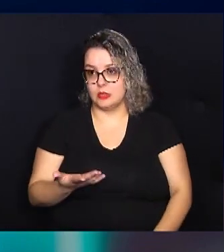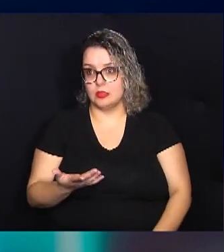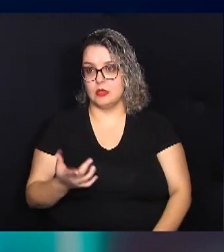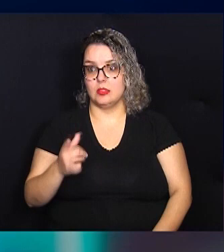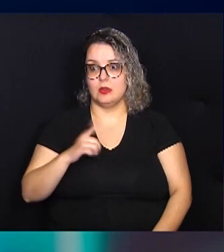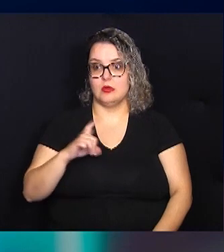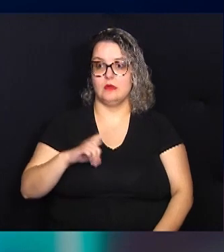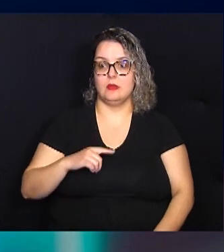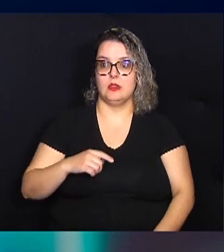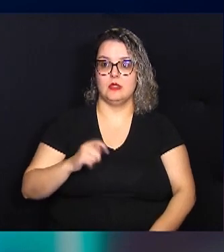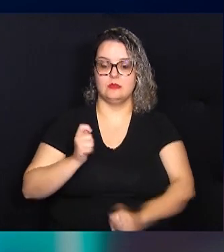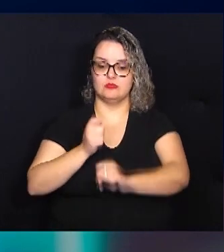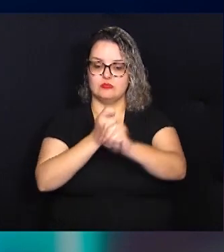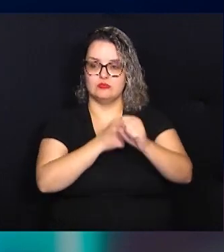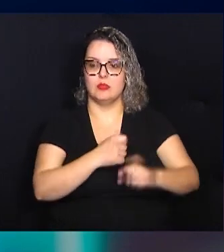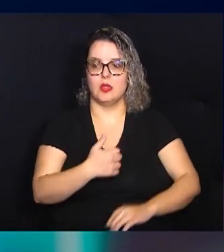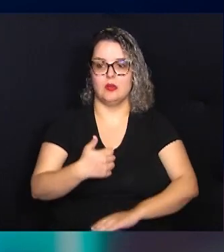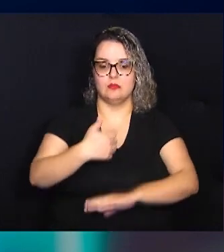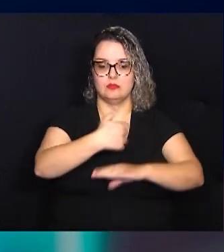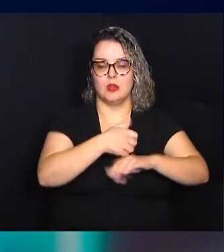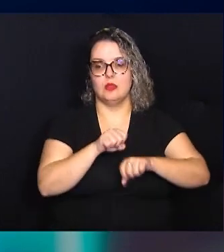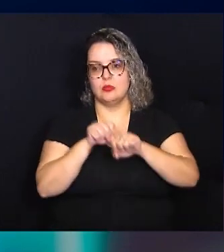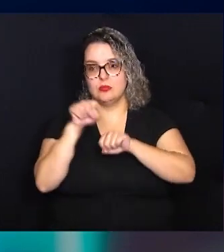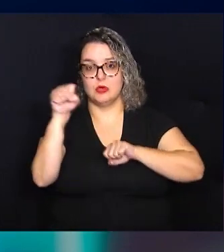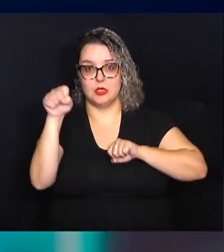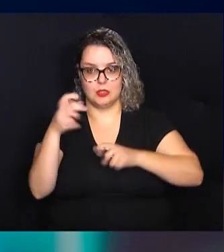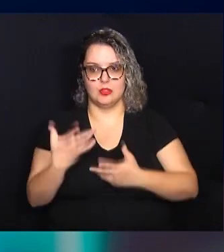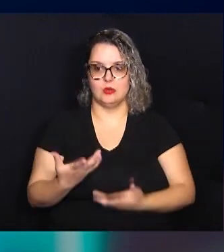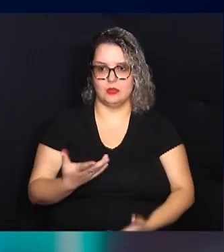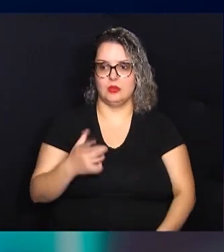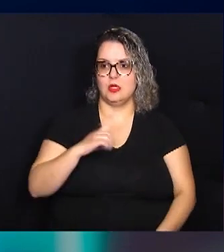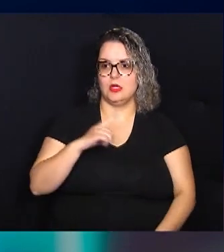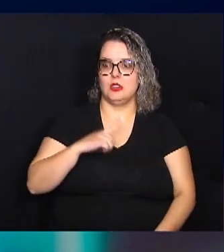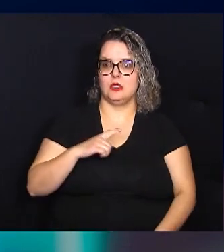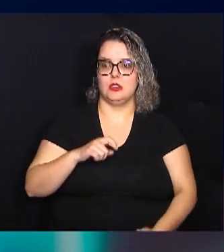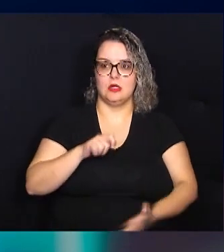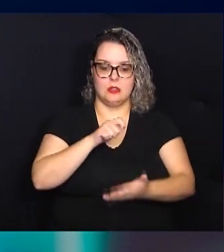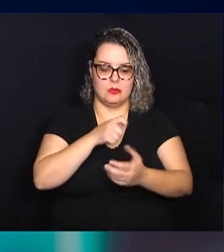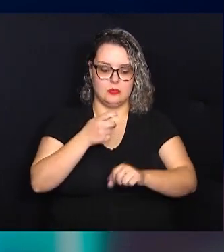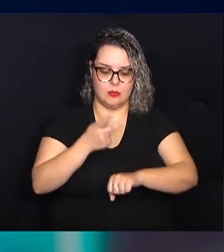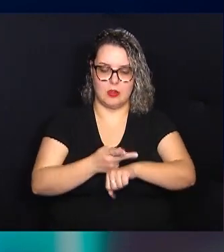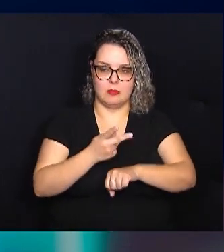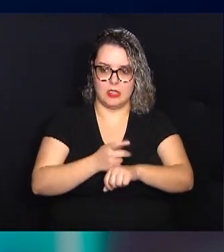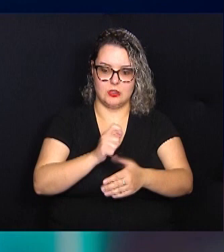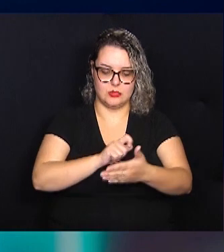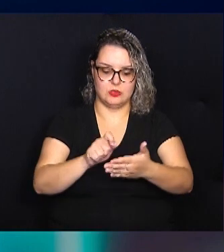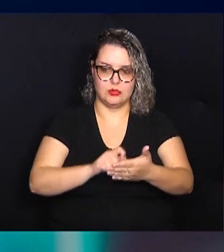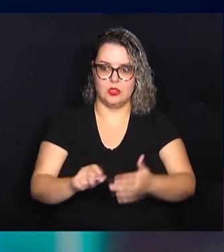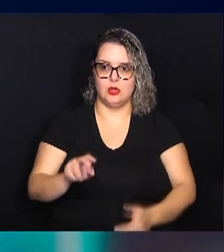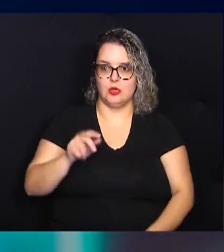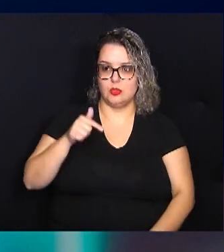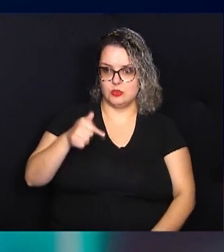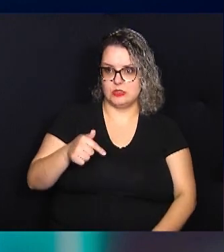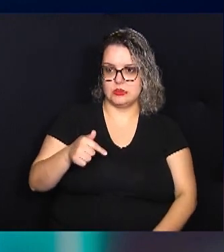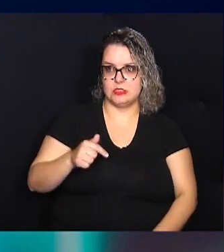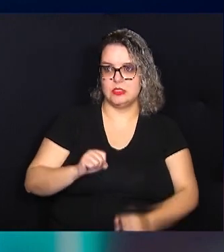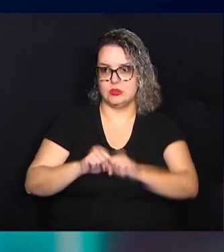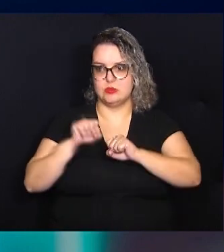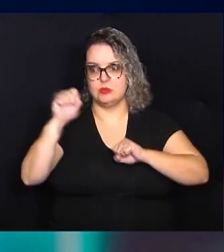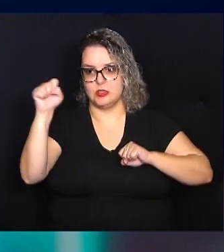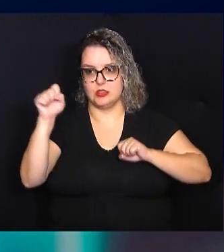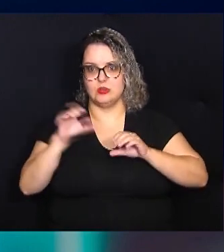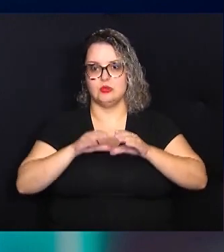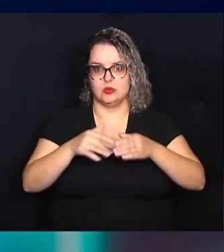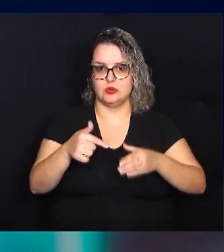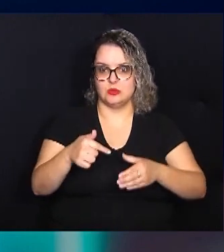ao herói. Quem passar por lá, para dar uma olhadinha no monumento. Lá tem gravado numa pedra o nome dos 7 heróis do 7º Grupamento de Bombeiros